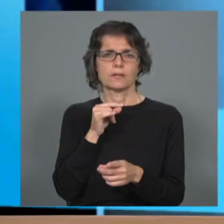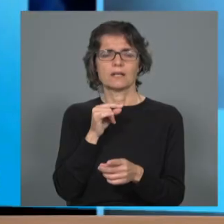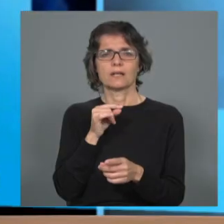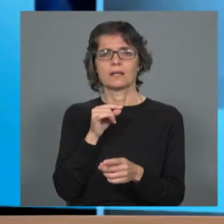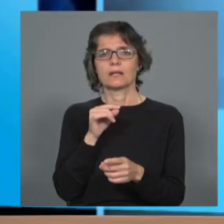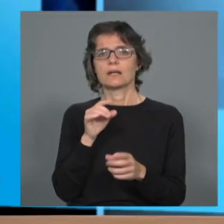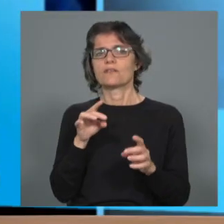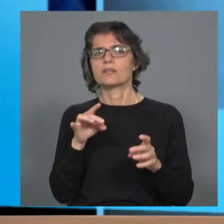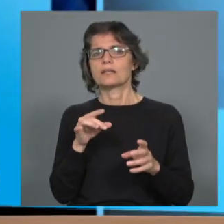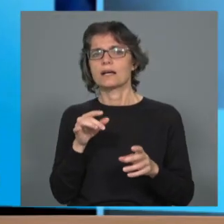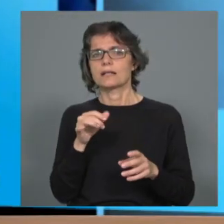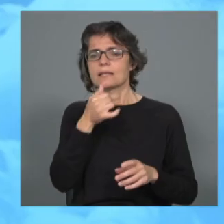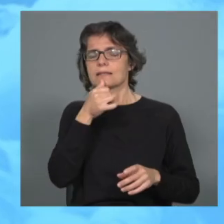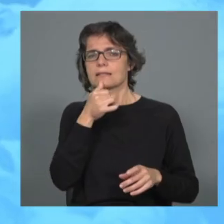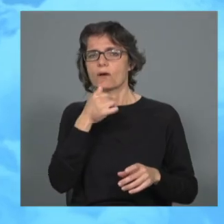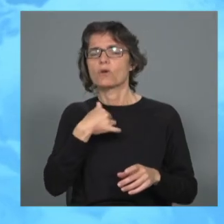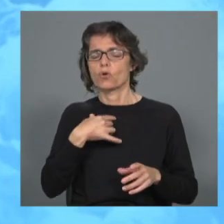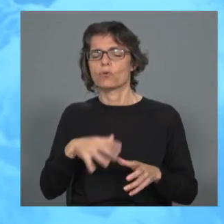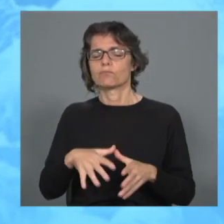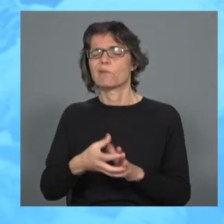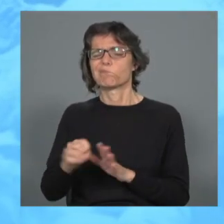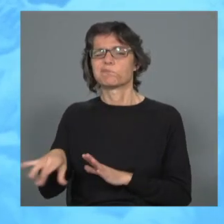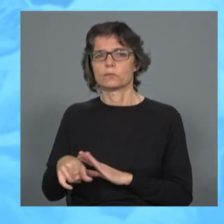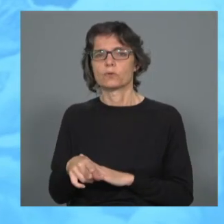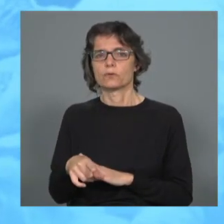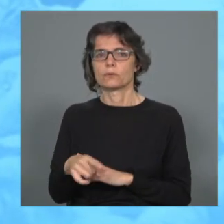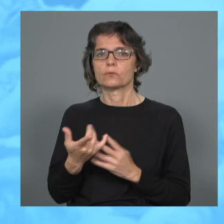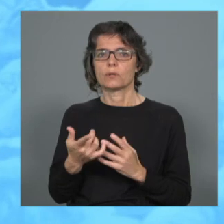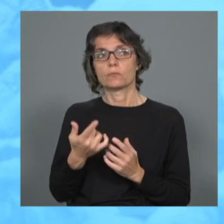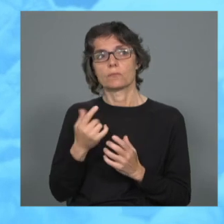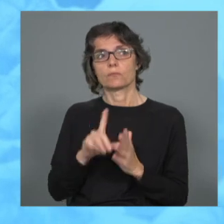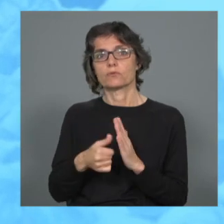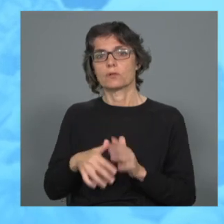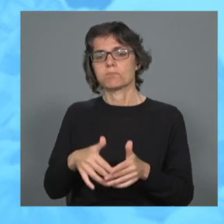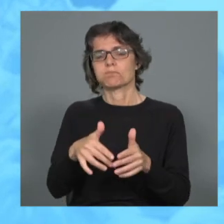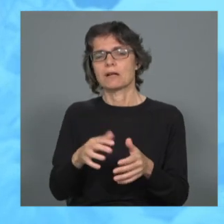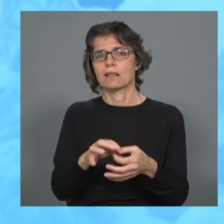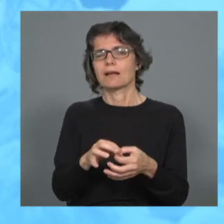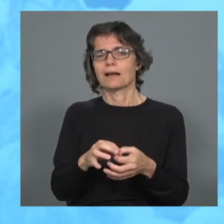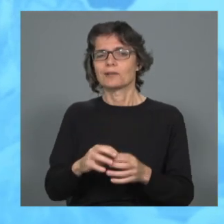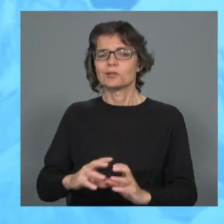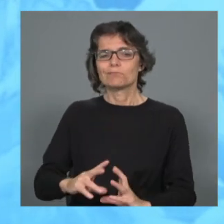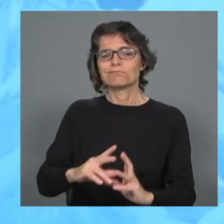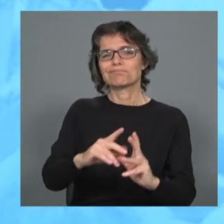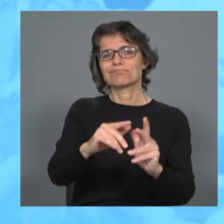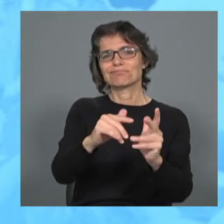levada por diante, e que este projeto da maternidade fosse, enfim, vivido de uma forma mais serena,